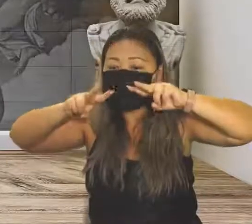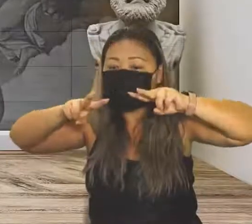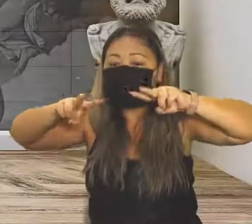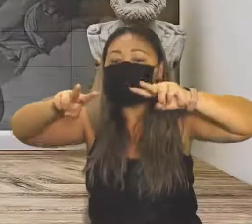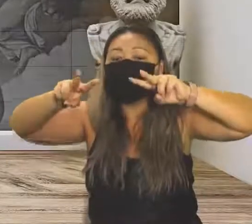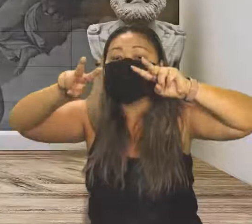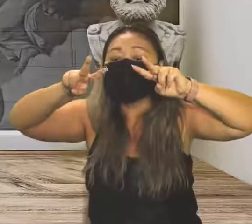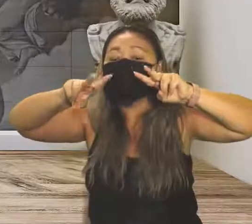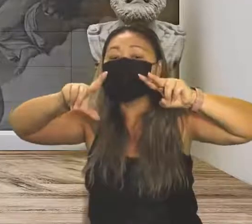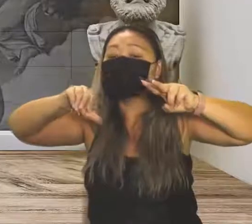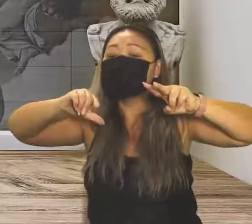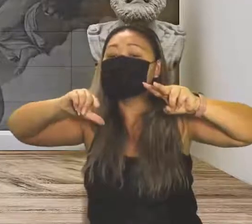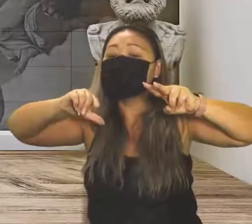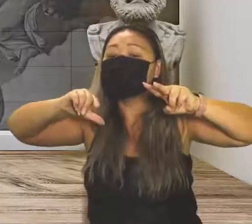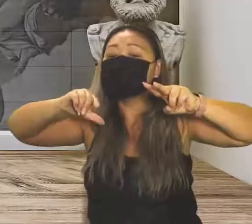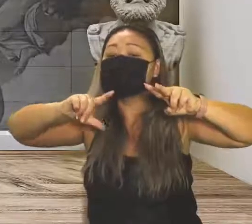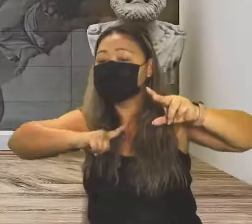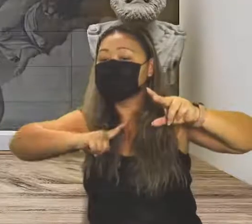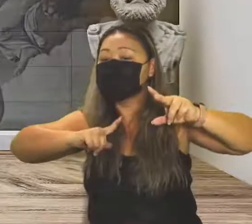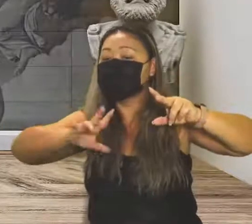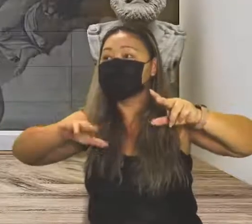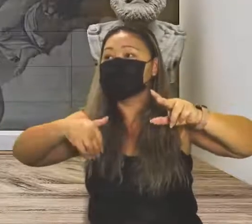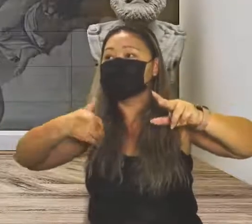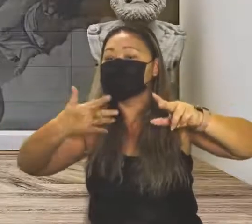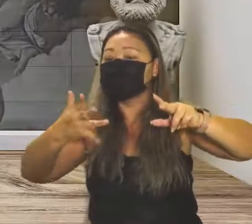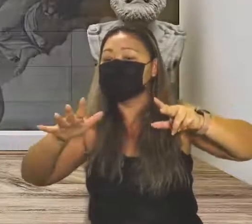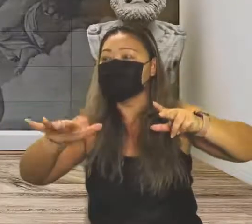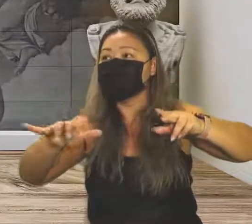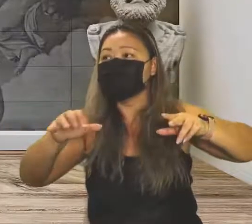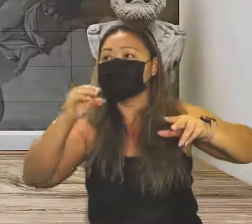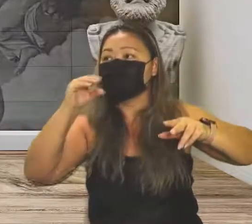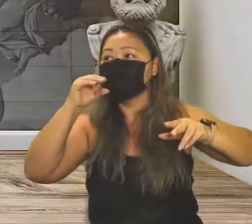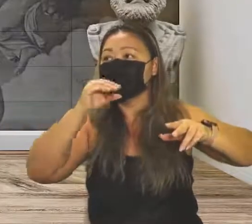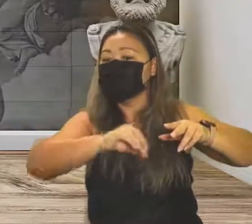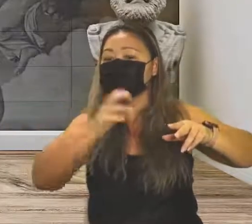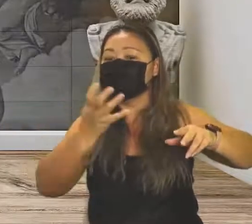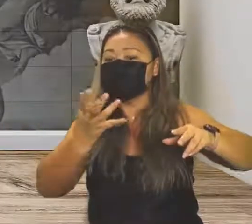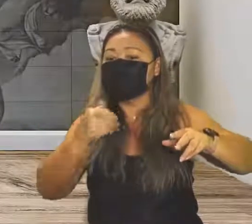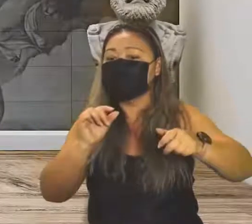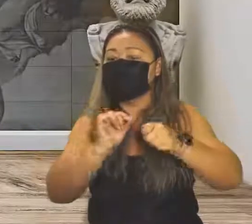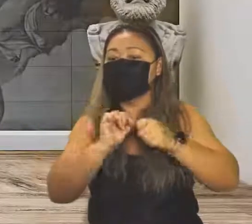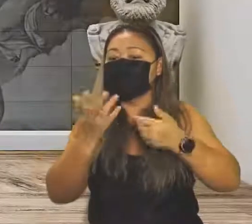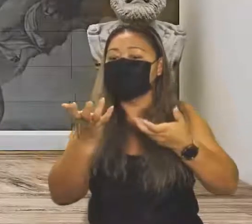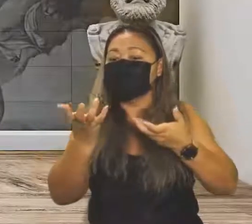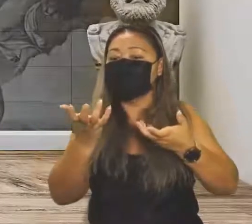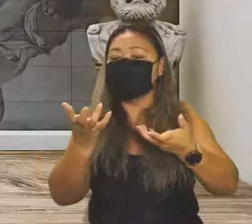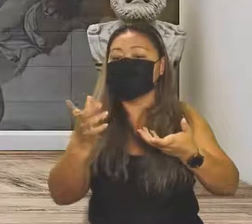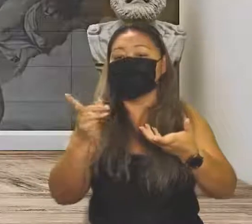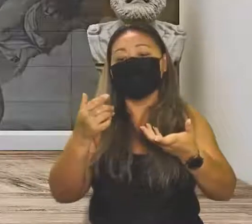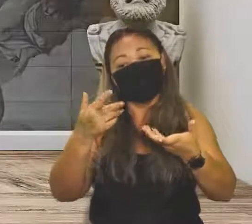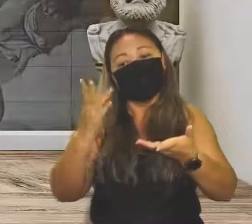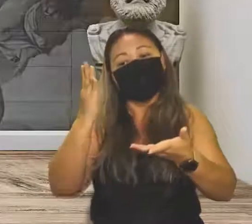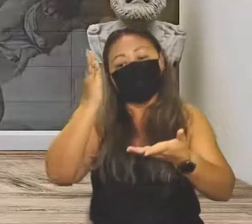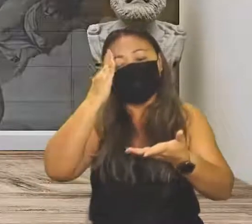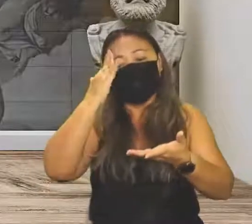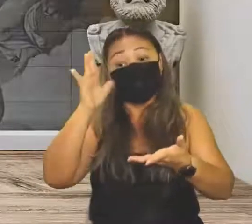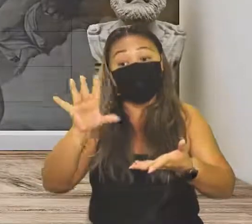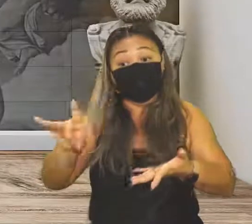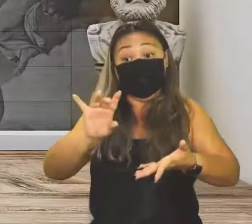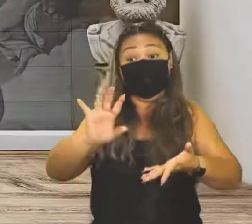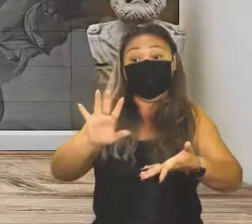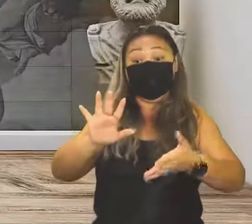sobe. Se tiver um prato de mingau quente, ela coloca a mão que ela quer conhecer, palpando, tá? Mesmo sabendo que ela